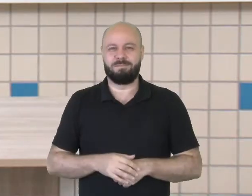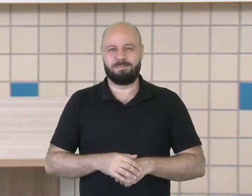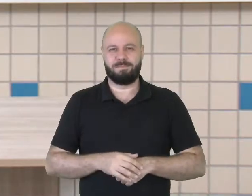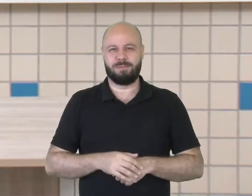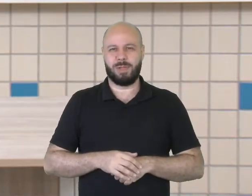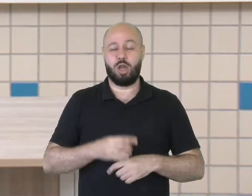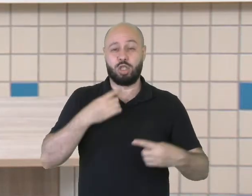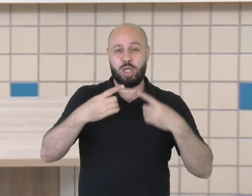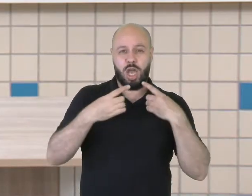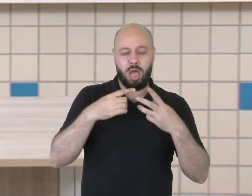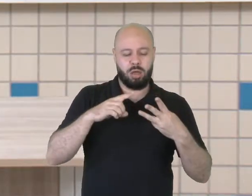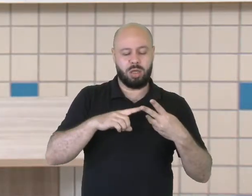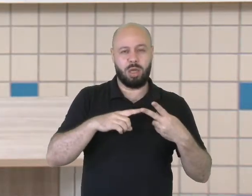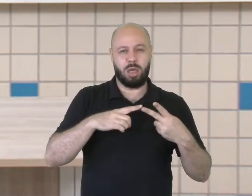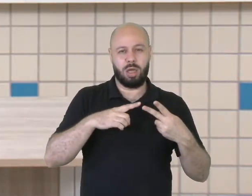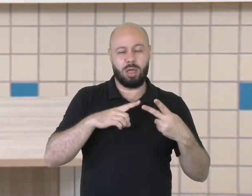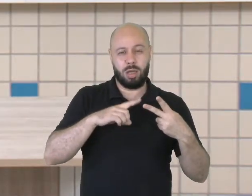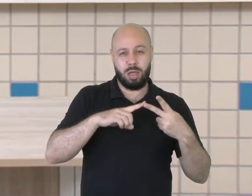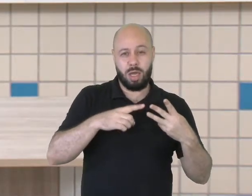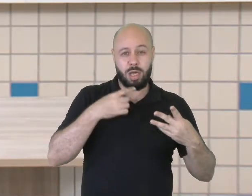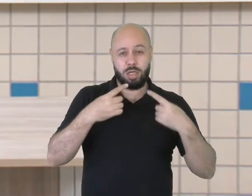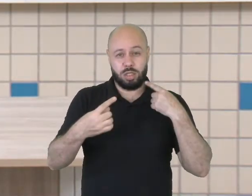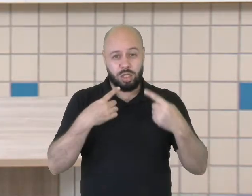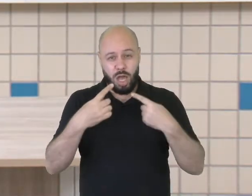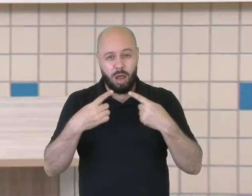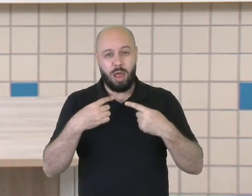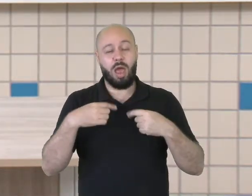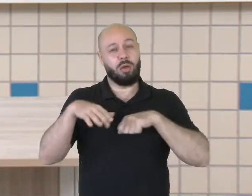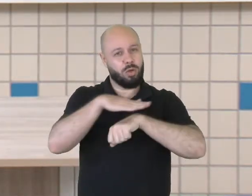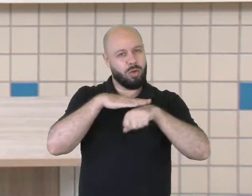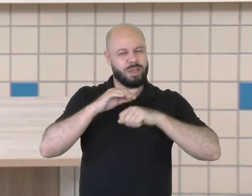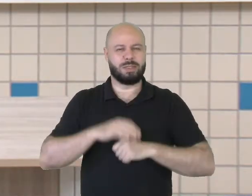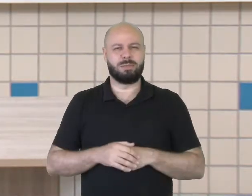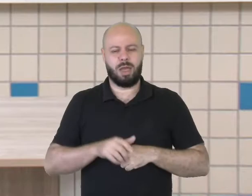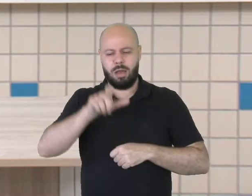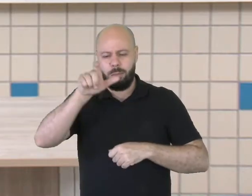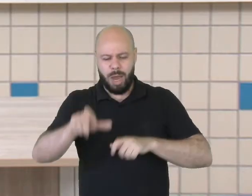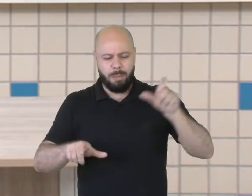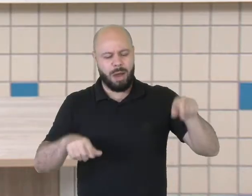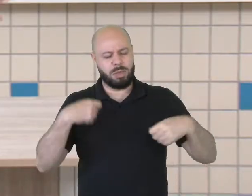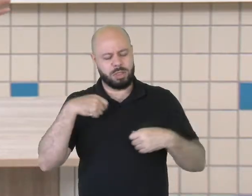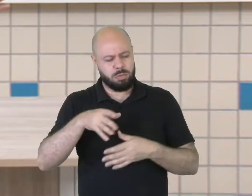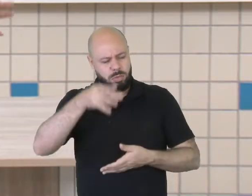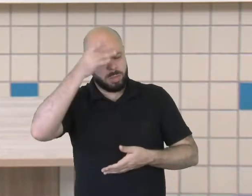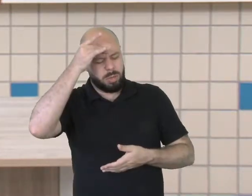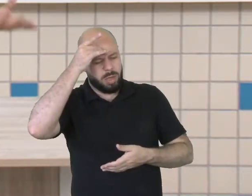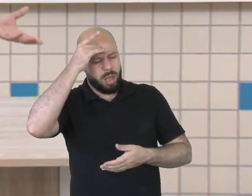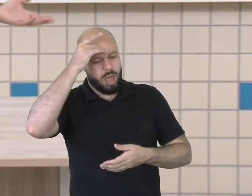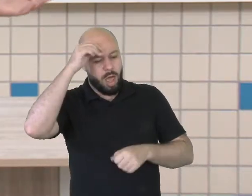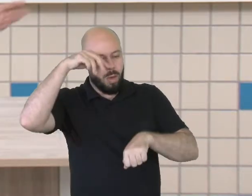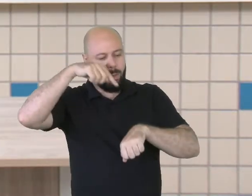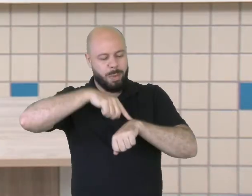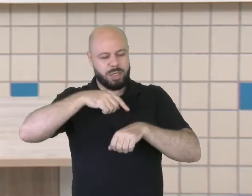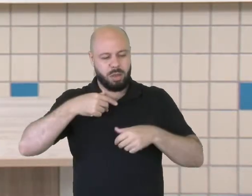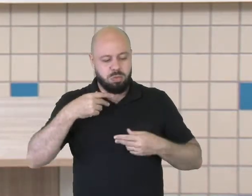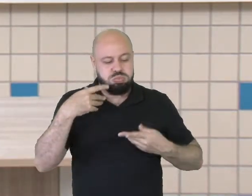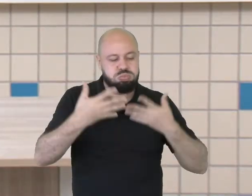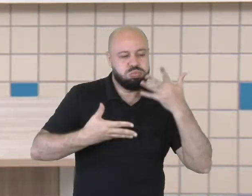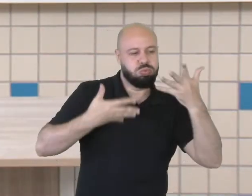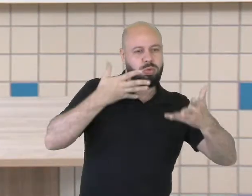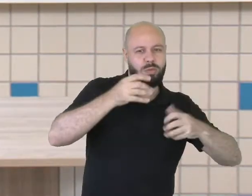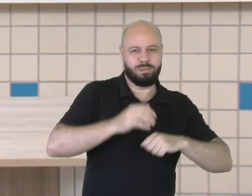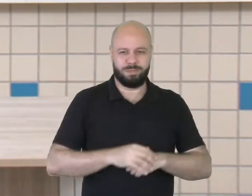as conversas, as falas que os personagens precisam decorar para interpretar o seu